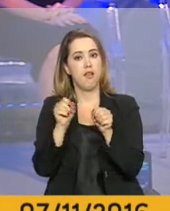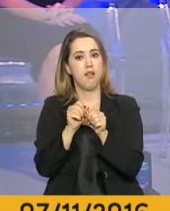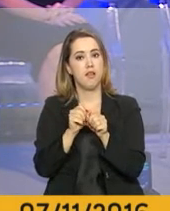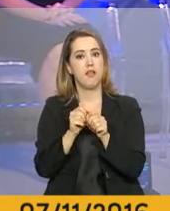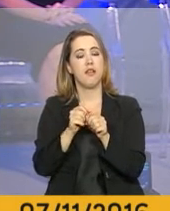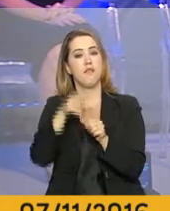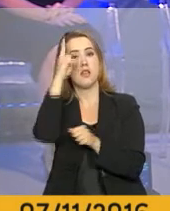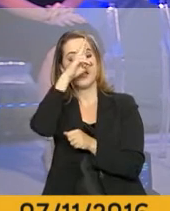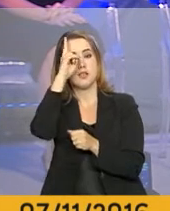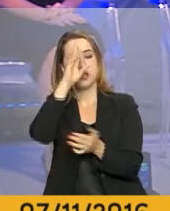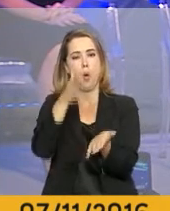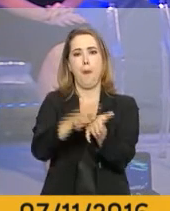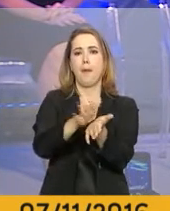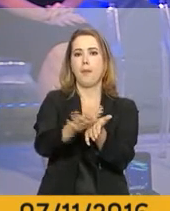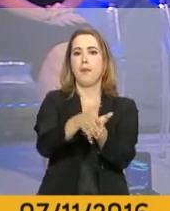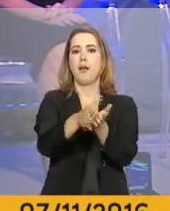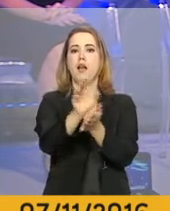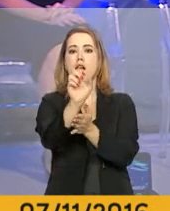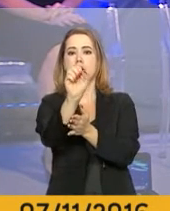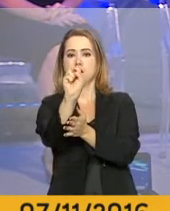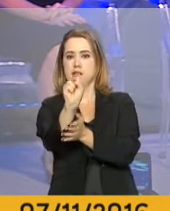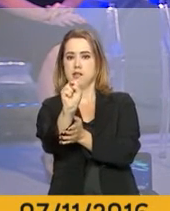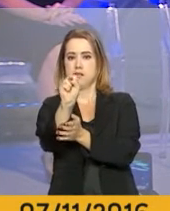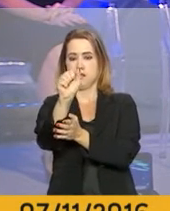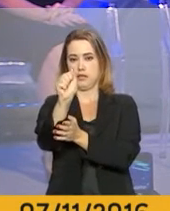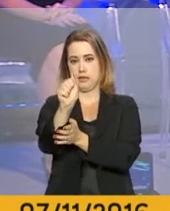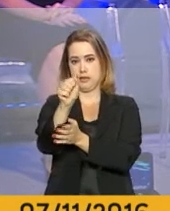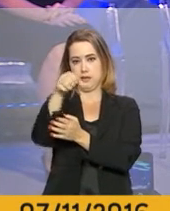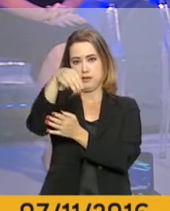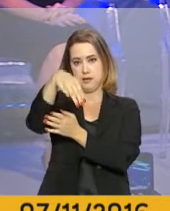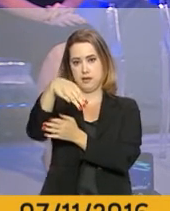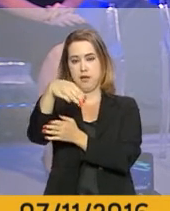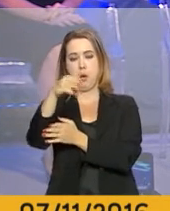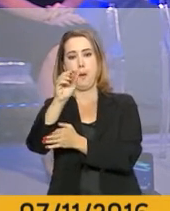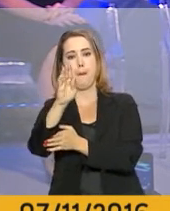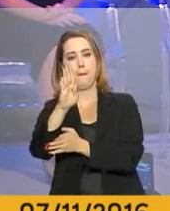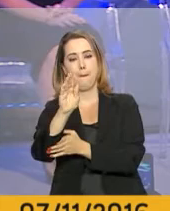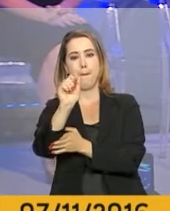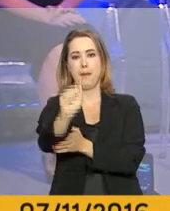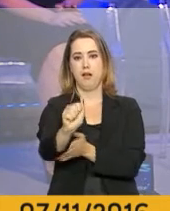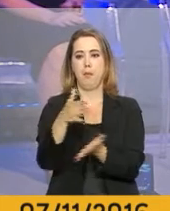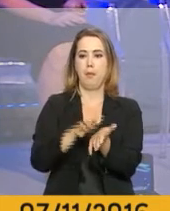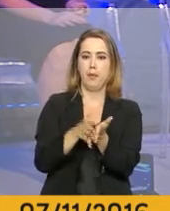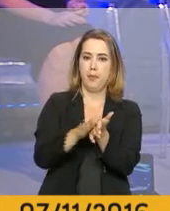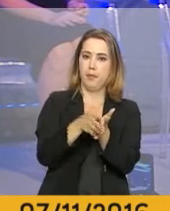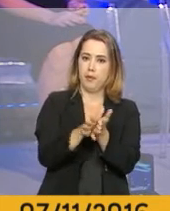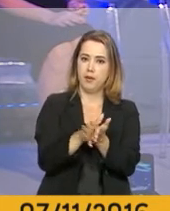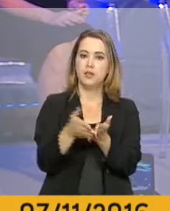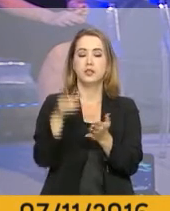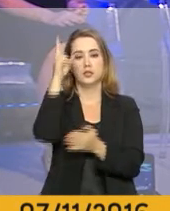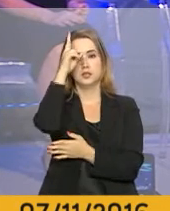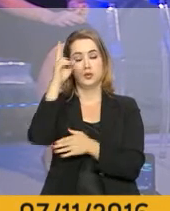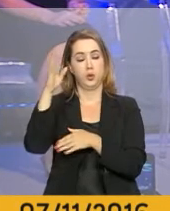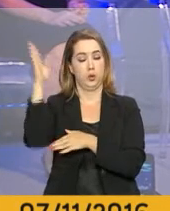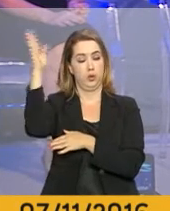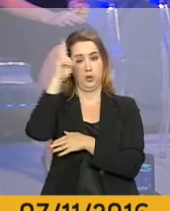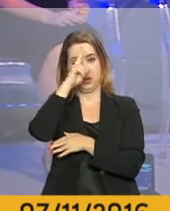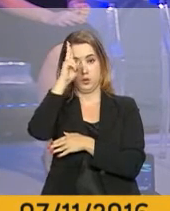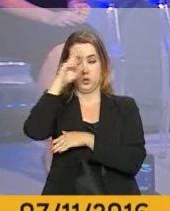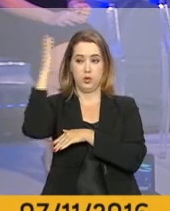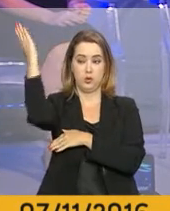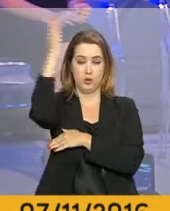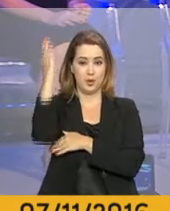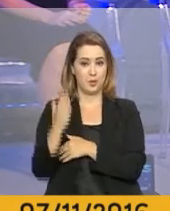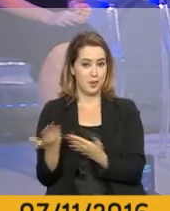samba brasileiro e até com muita alegria viu eu não sábado que findou agora 1 sábado passado eu